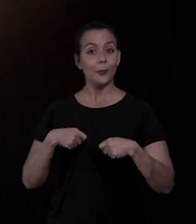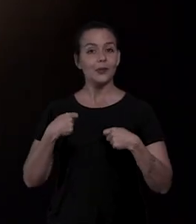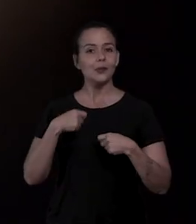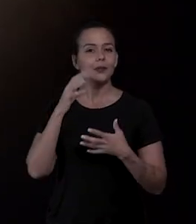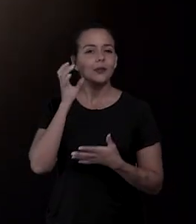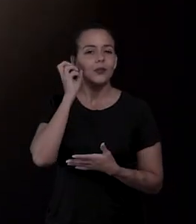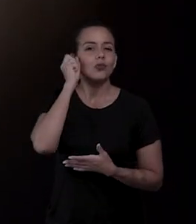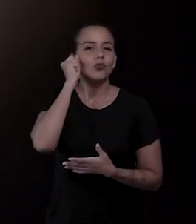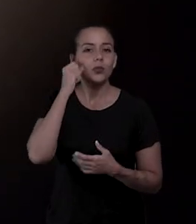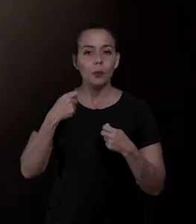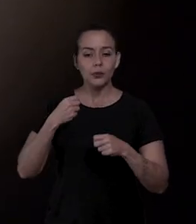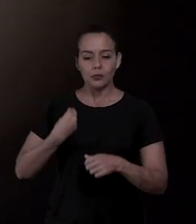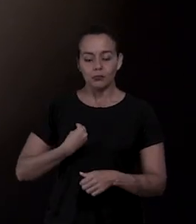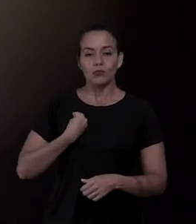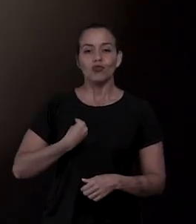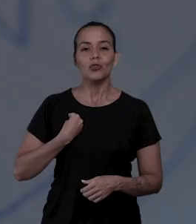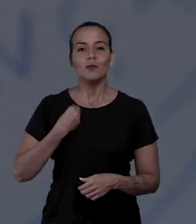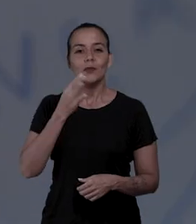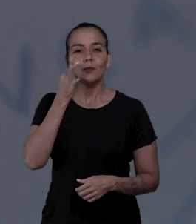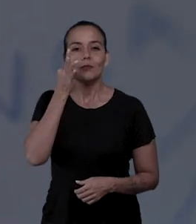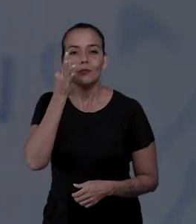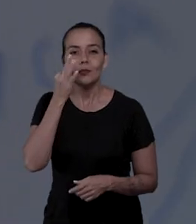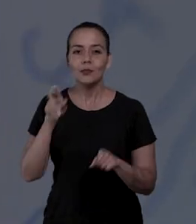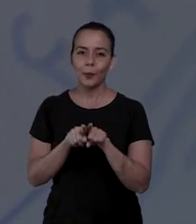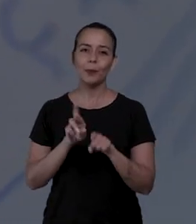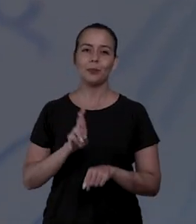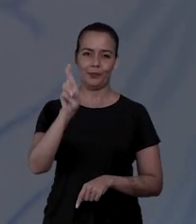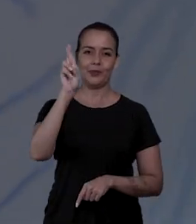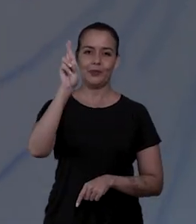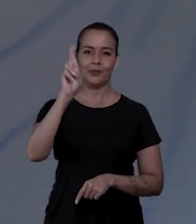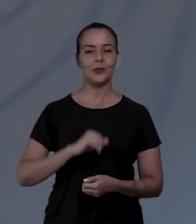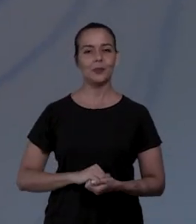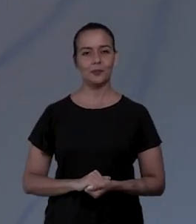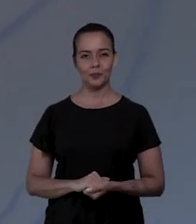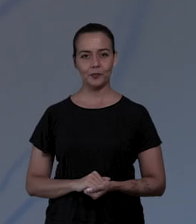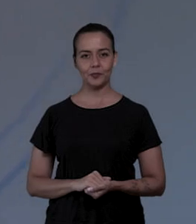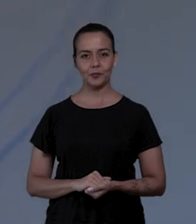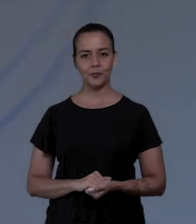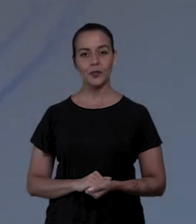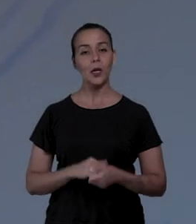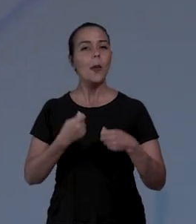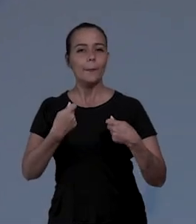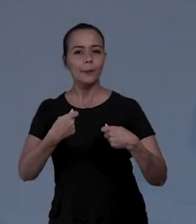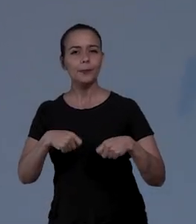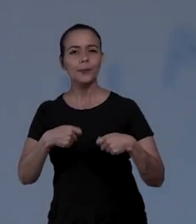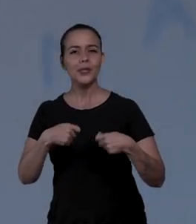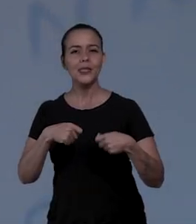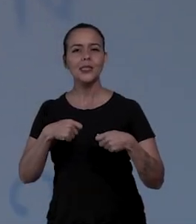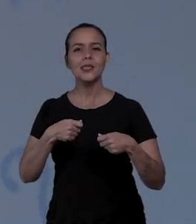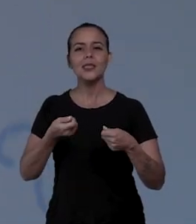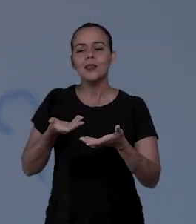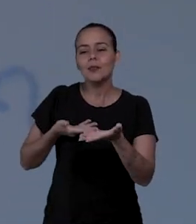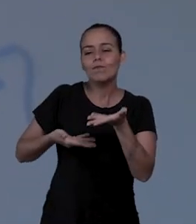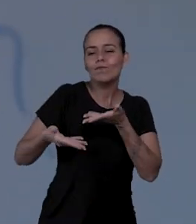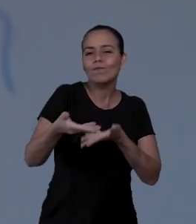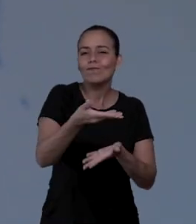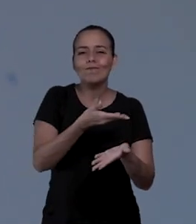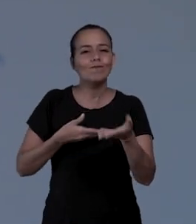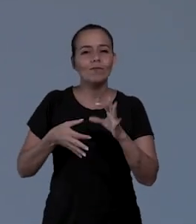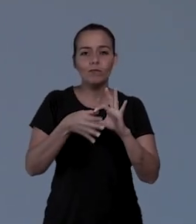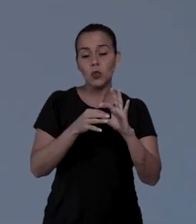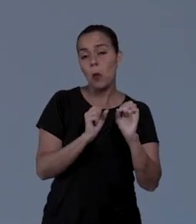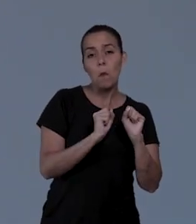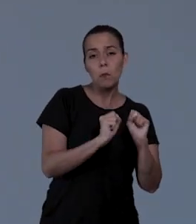de escuta, de presença e, sobretudo, de esperança. Nele, palavras soltas. A gente precisa reconstruir de os uma laços, rede. Sejam eles